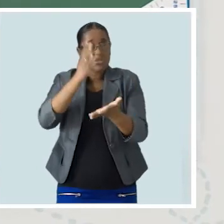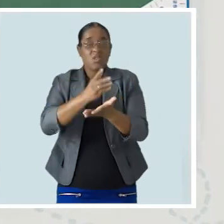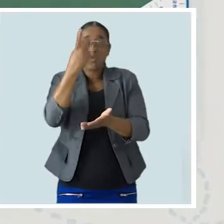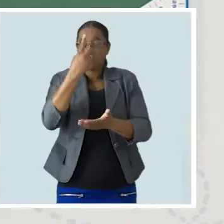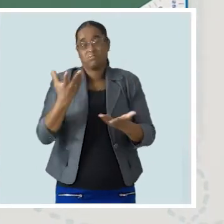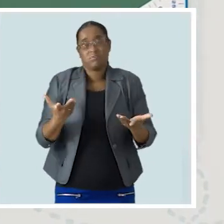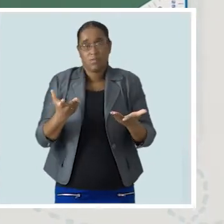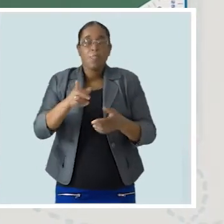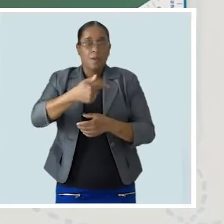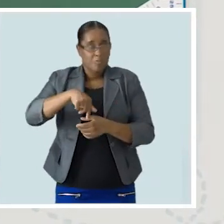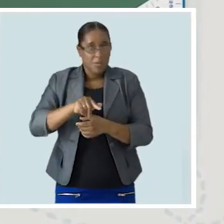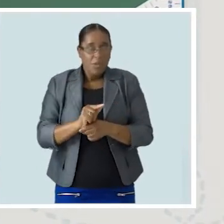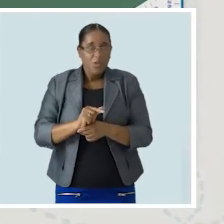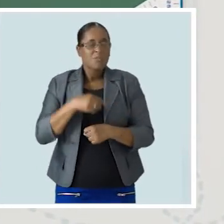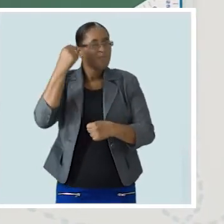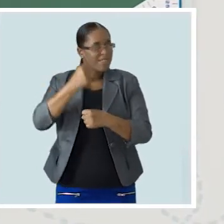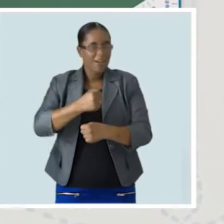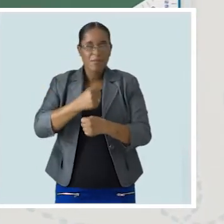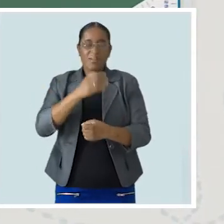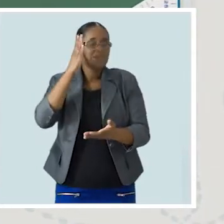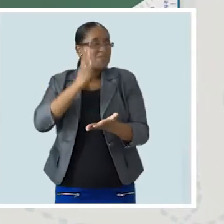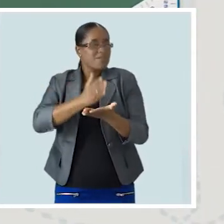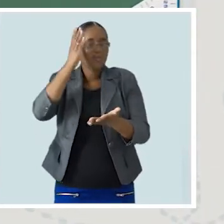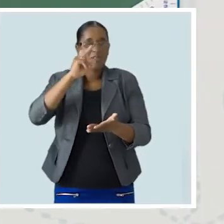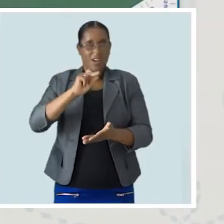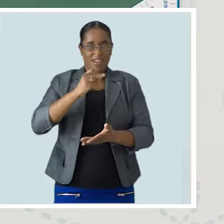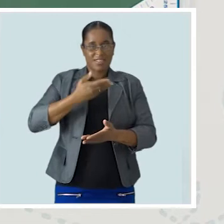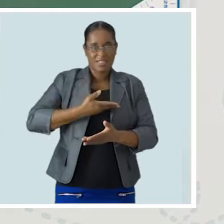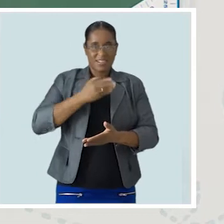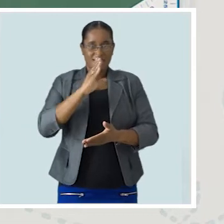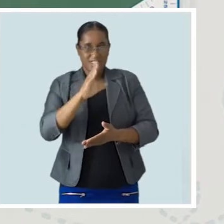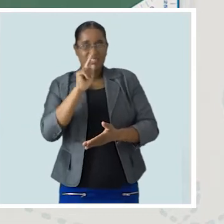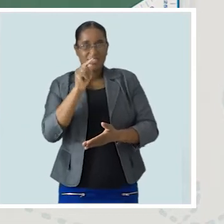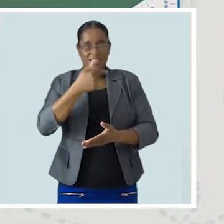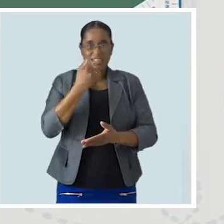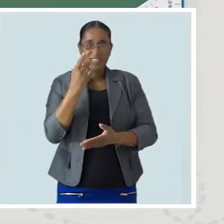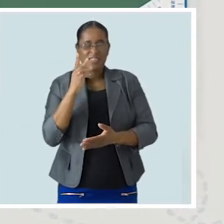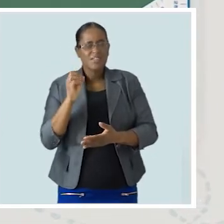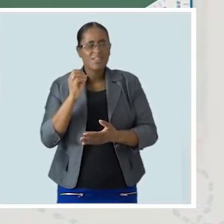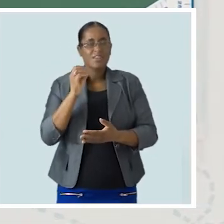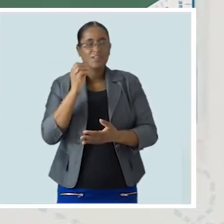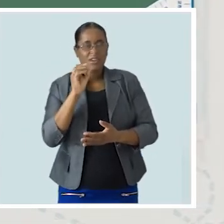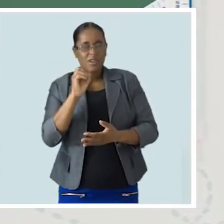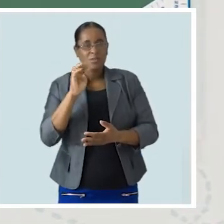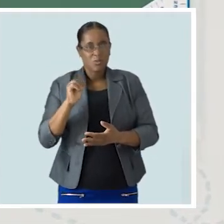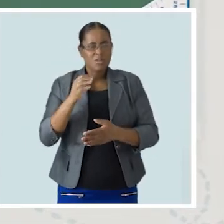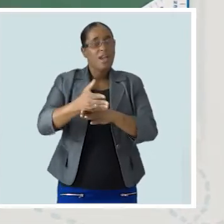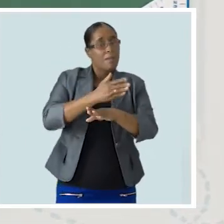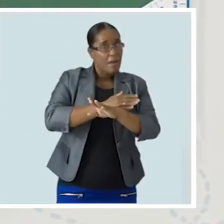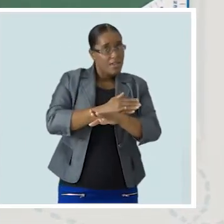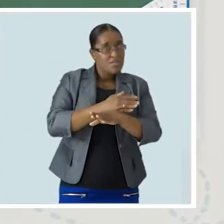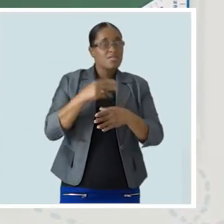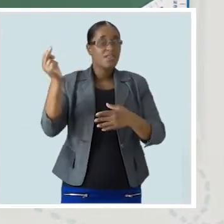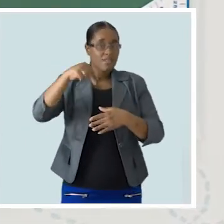vamos trabalhar apenas os adjetivos. Mas antes de entrar nos adjetivos, vamos fazer um joguinho, que